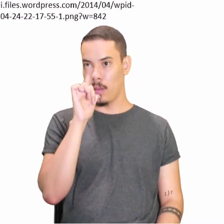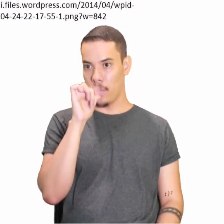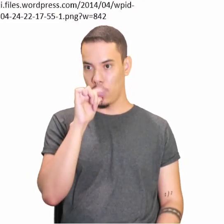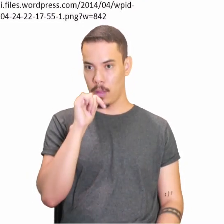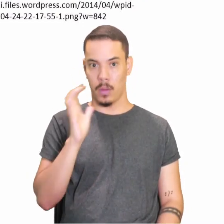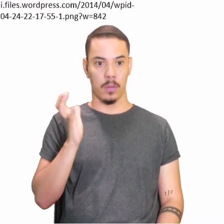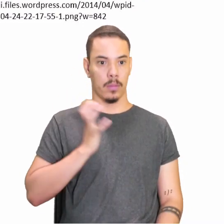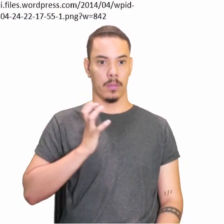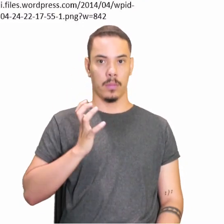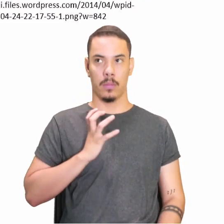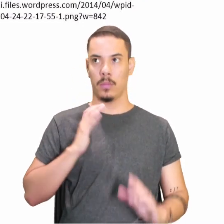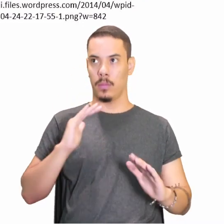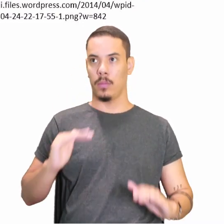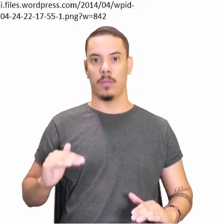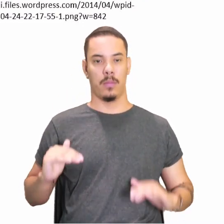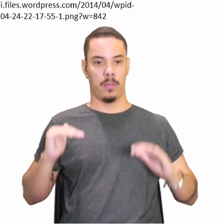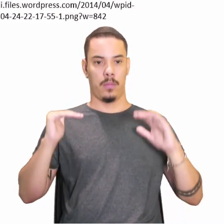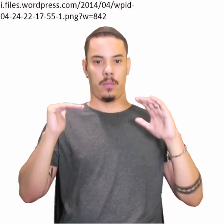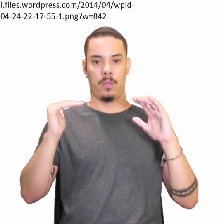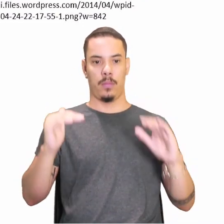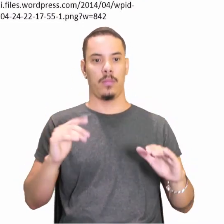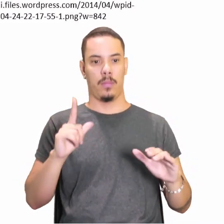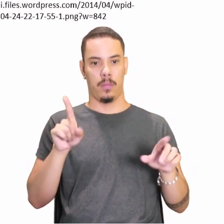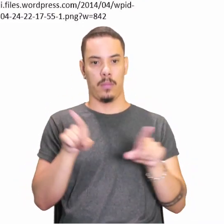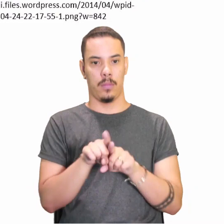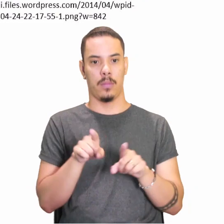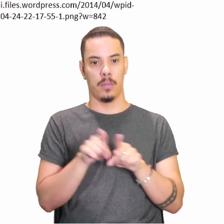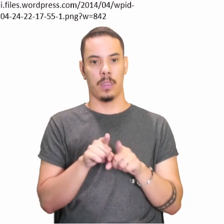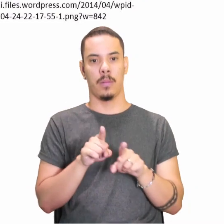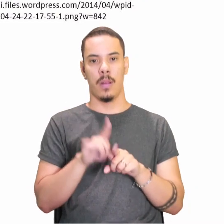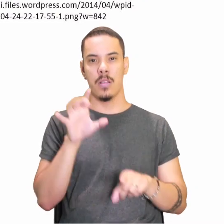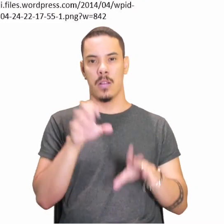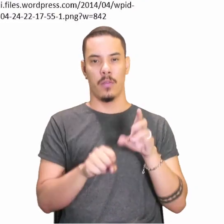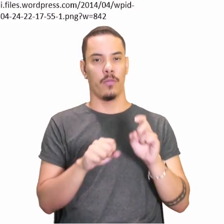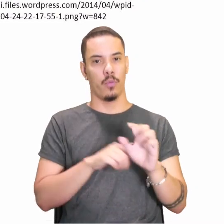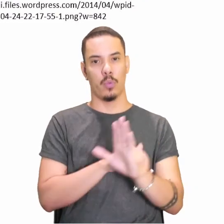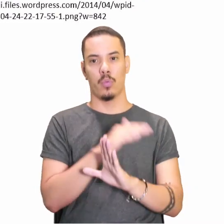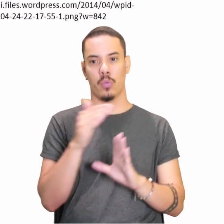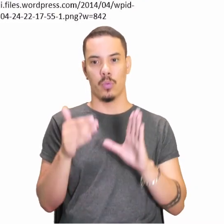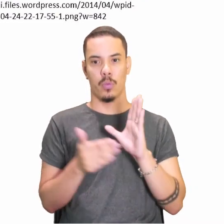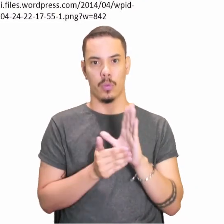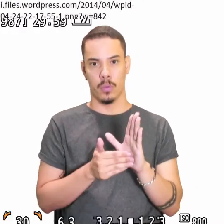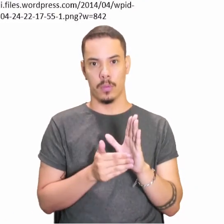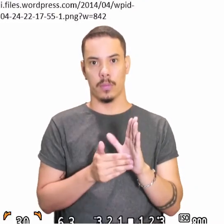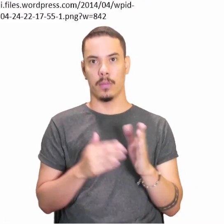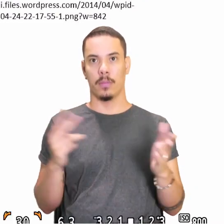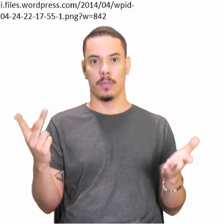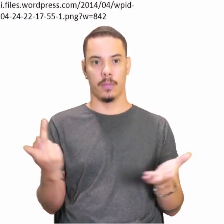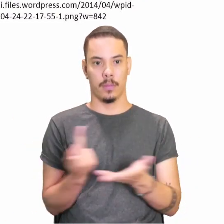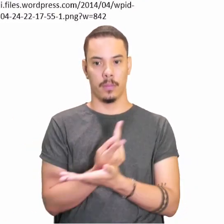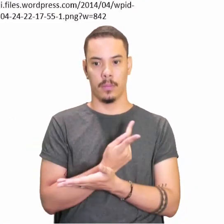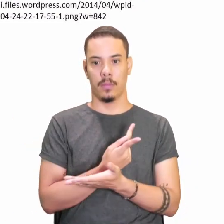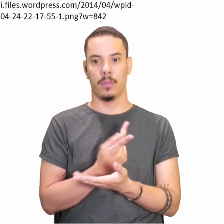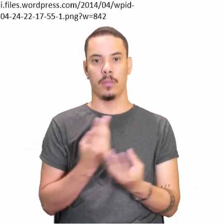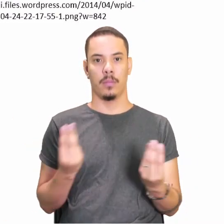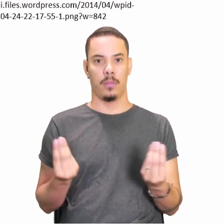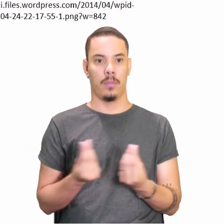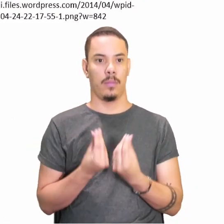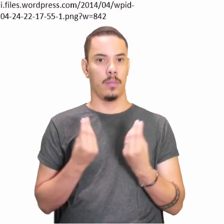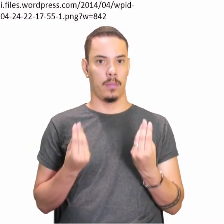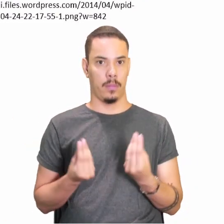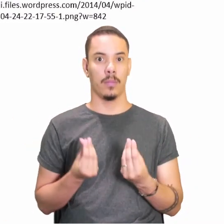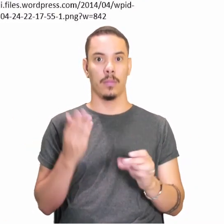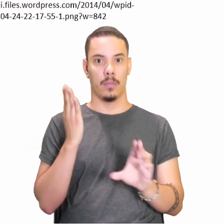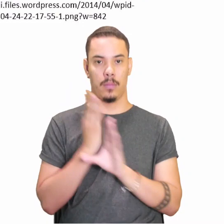riquezas que eles possuíam e devorava todos os homens que iam tirar satisfações com